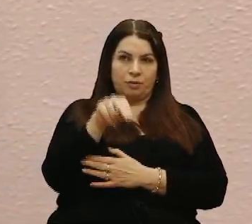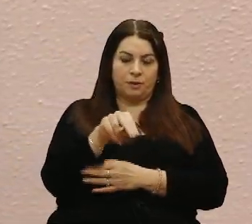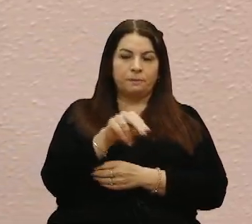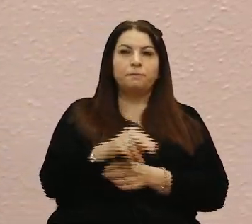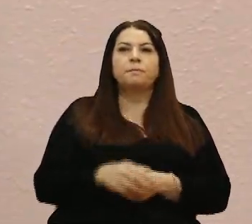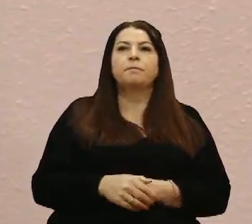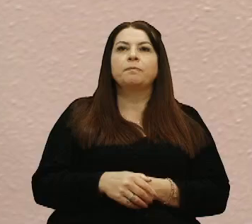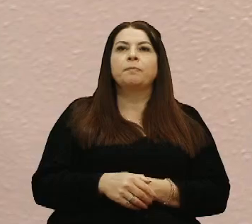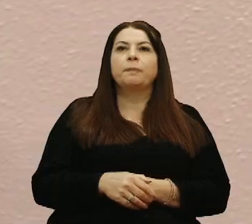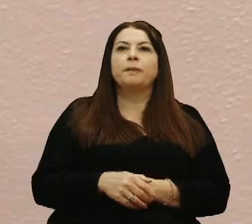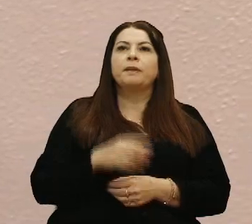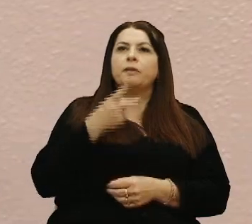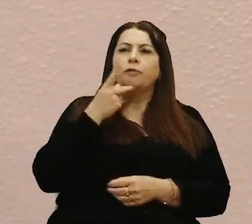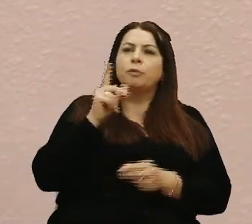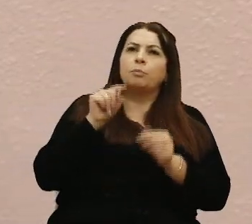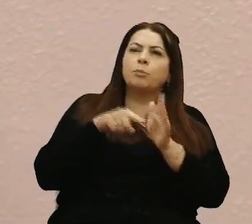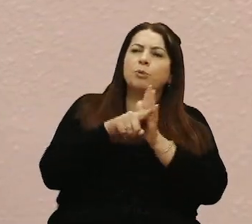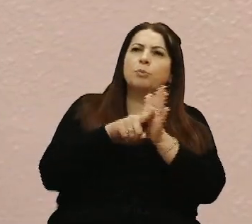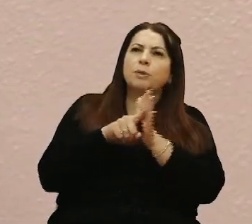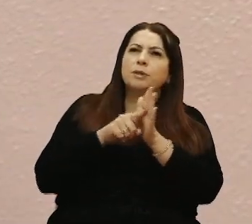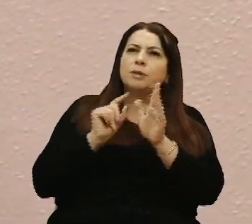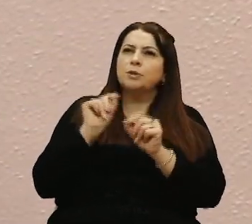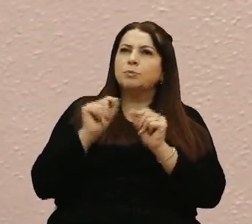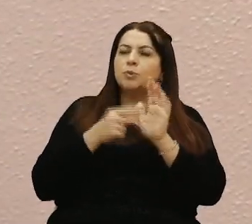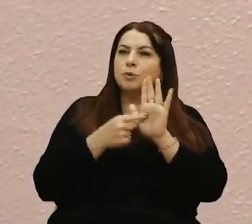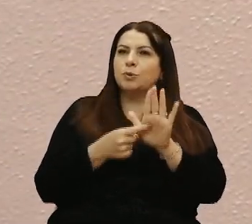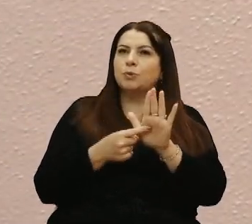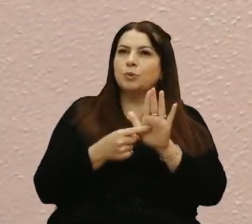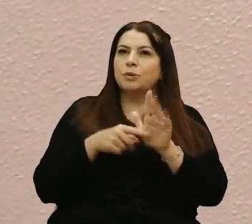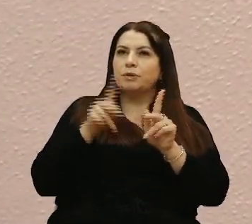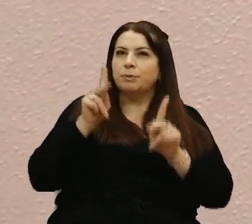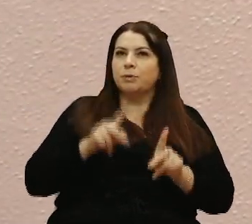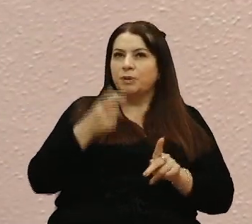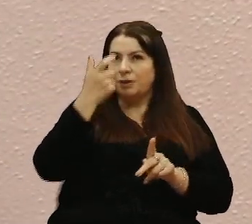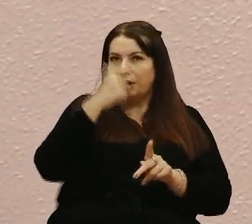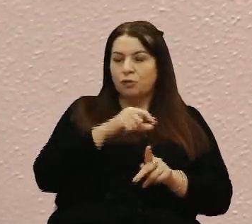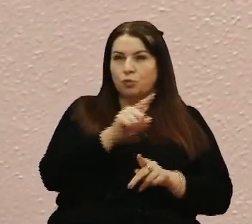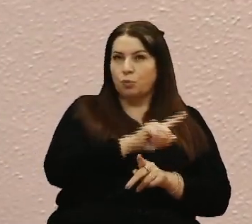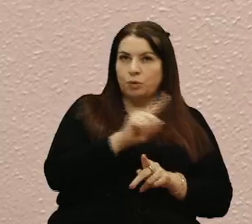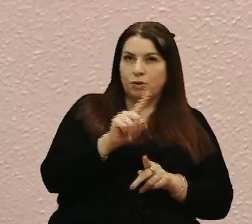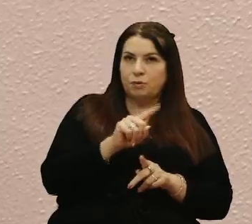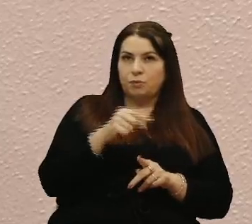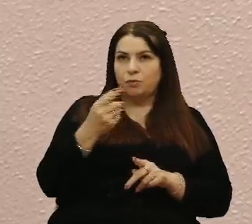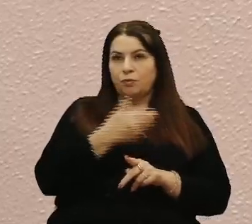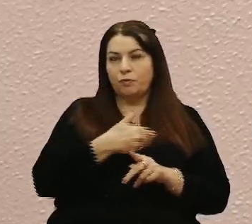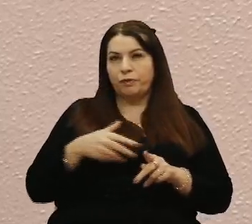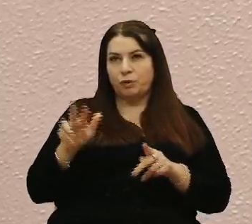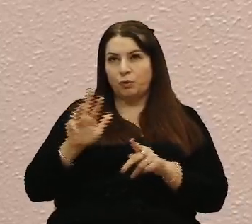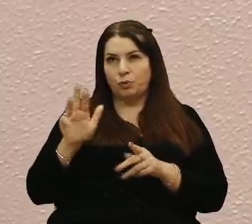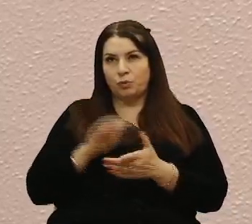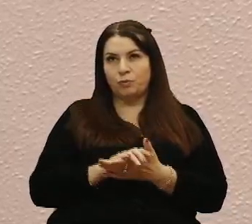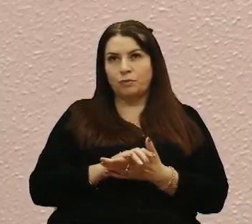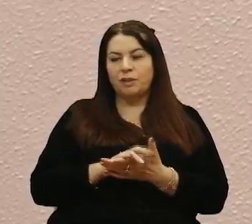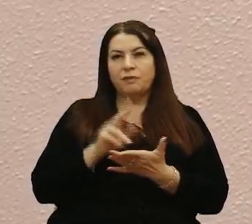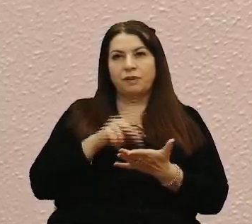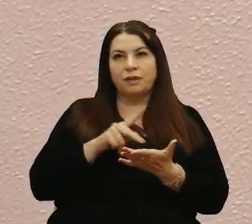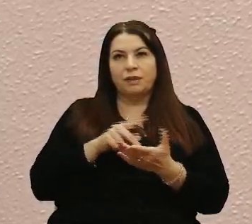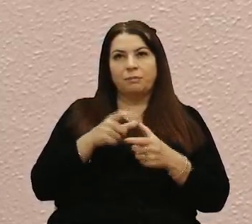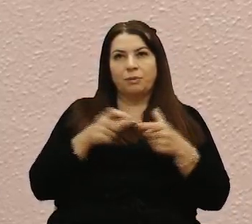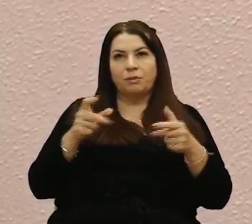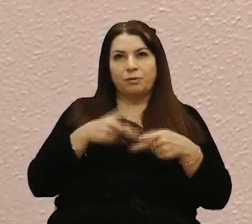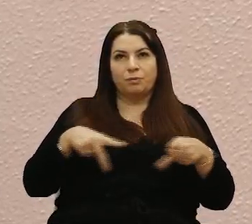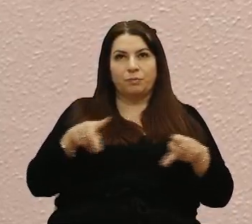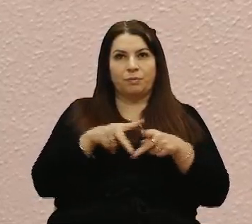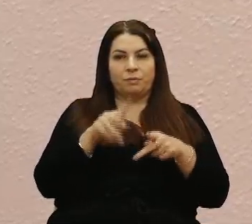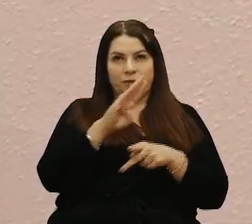e apareceu a pesquisa sobre o que as pessoas acham ou não, têm achado ou não no governo Lula. E a verdade é que a maioria do povo